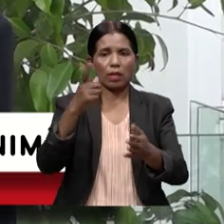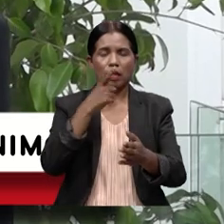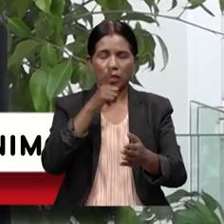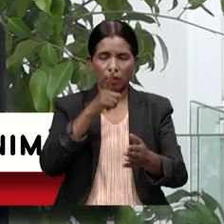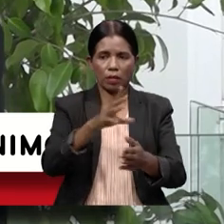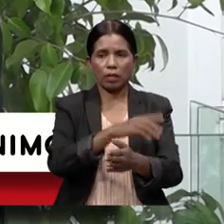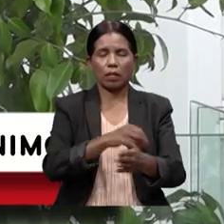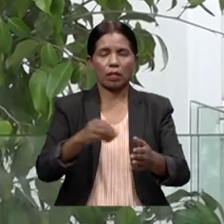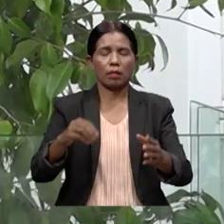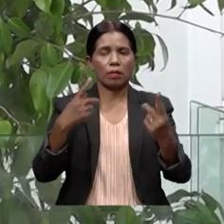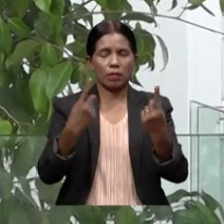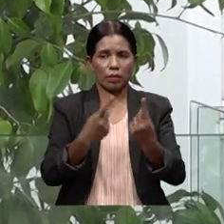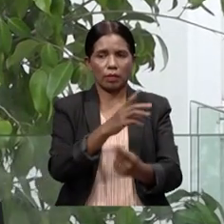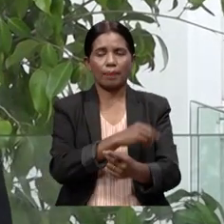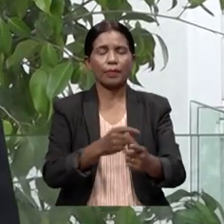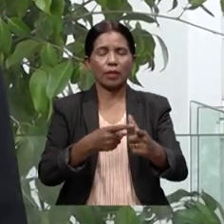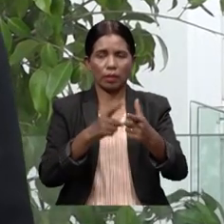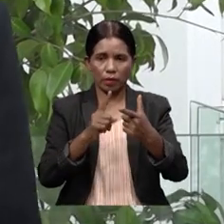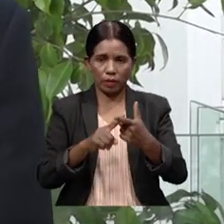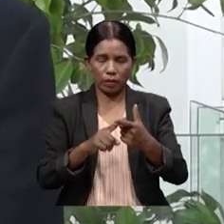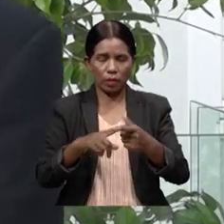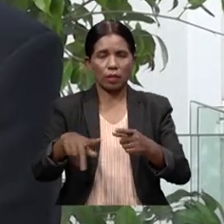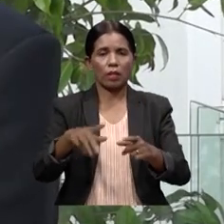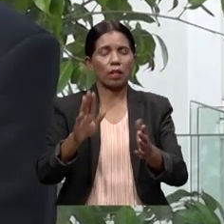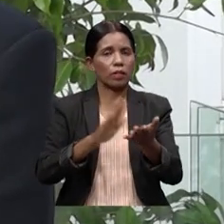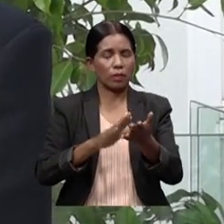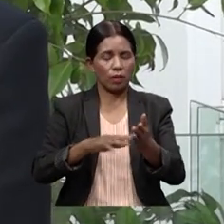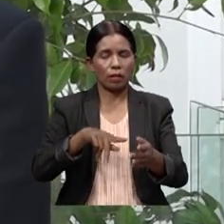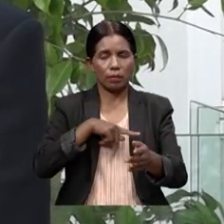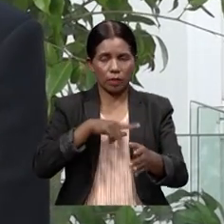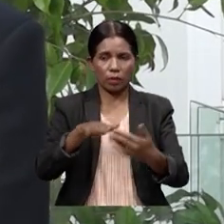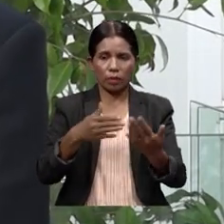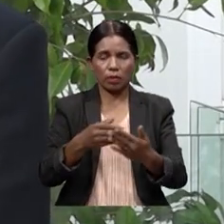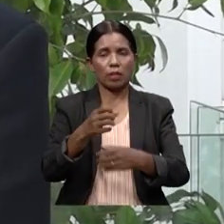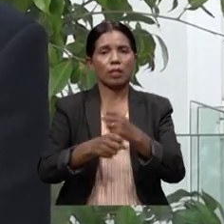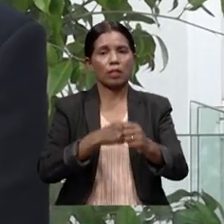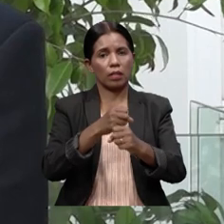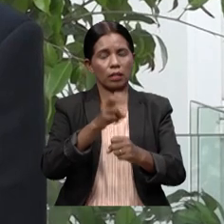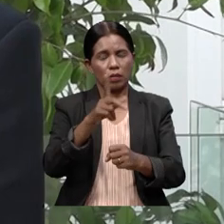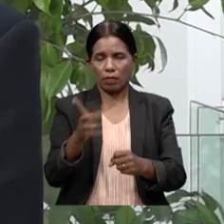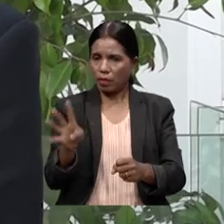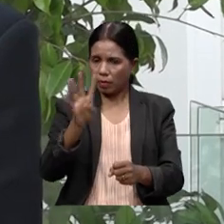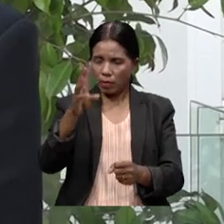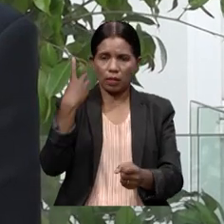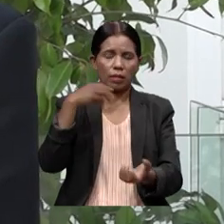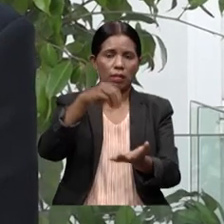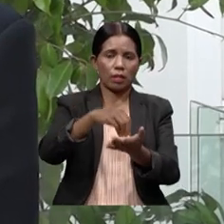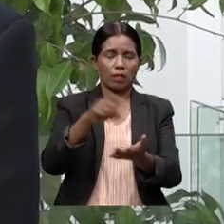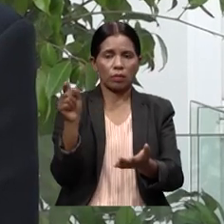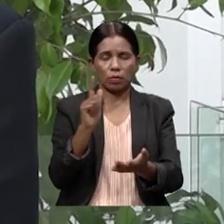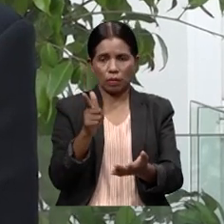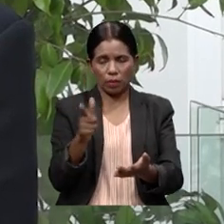Superior Privado Sira, e a subvenção pública do governo foi, e tinha em 2024, e está o 20%